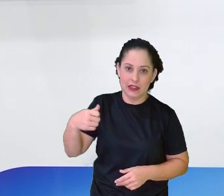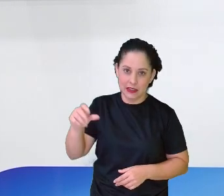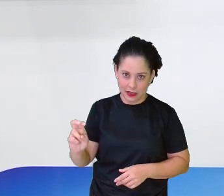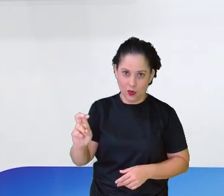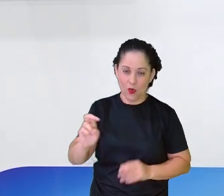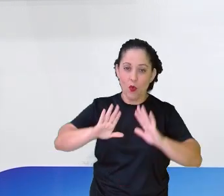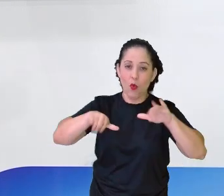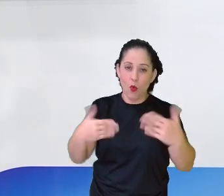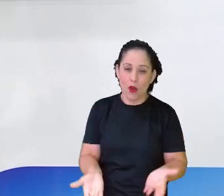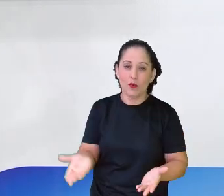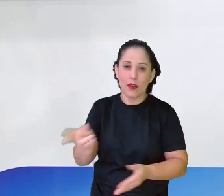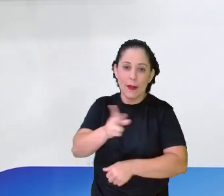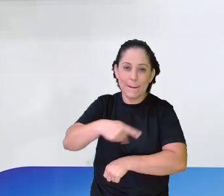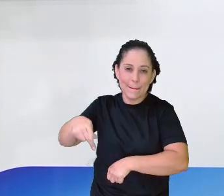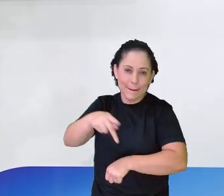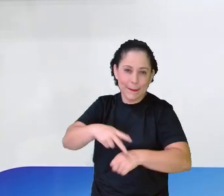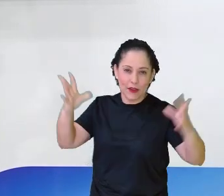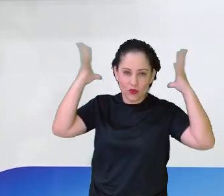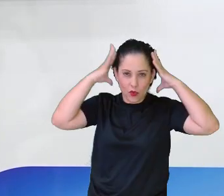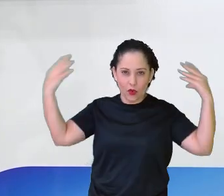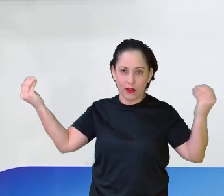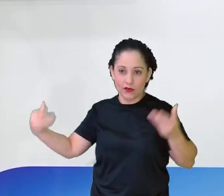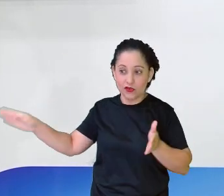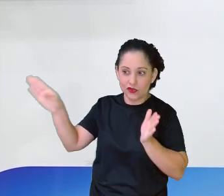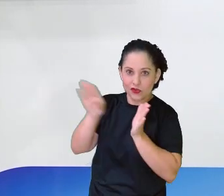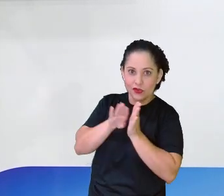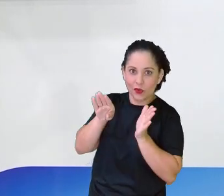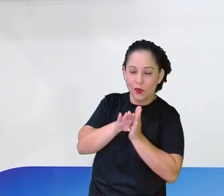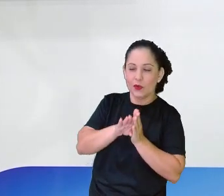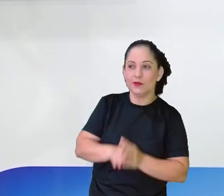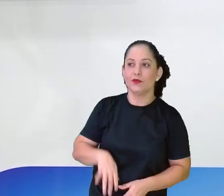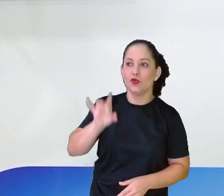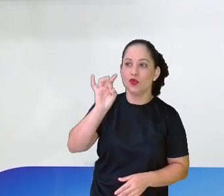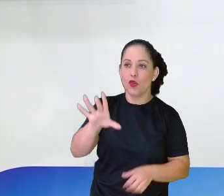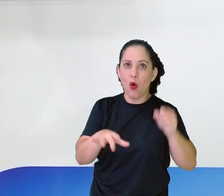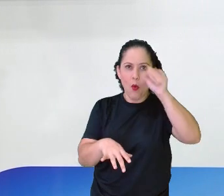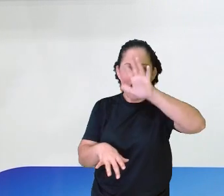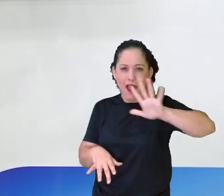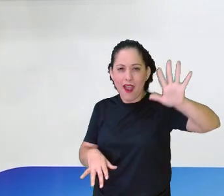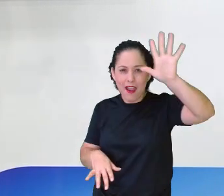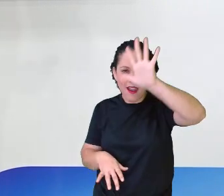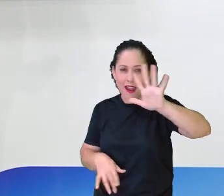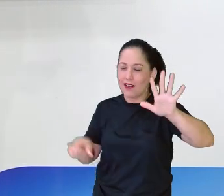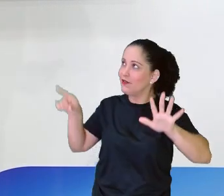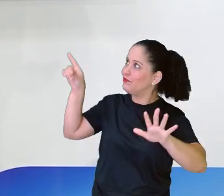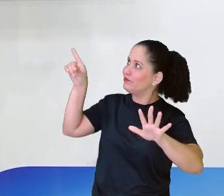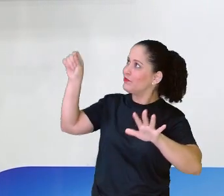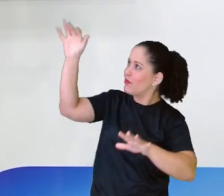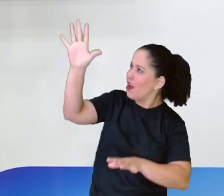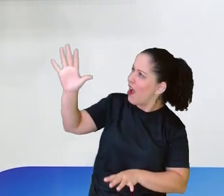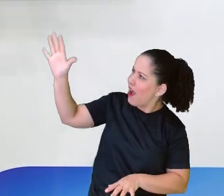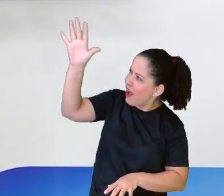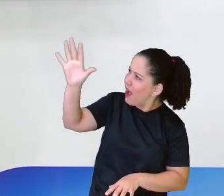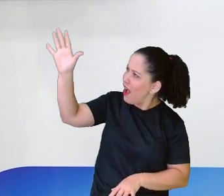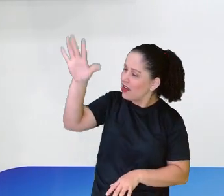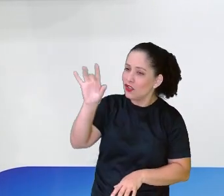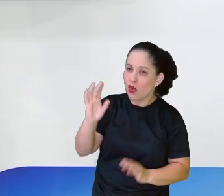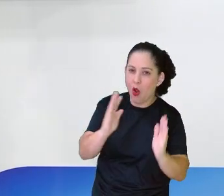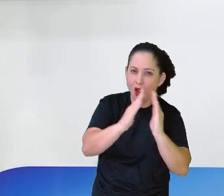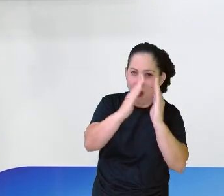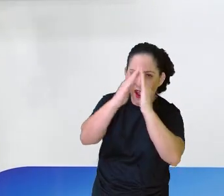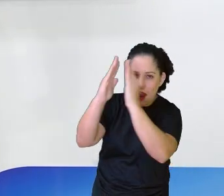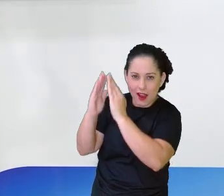observar aqui, ó, que só essa parte aqui que está habitada. Essa região aqui, ó, quase pouquíssimas